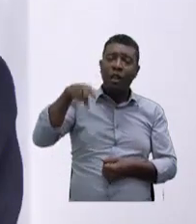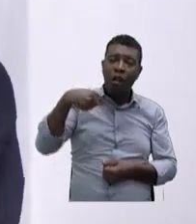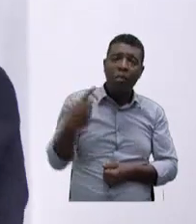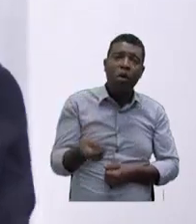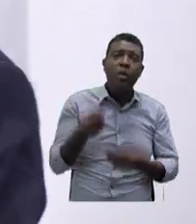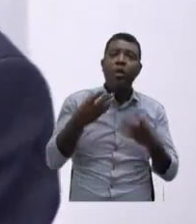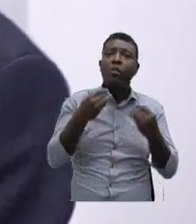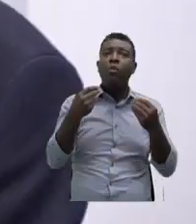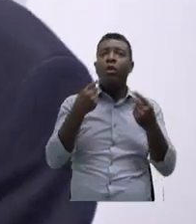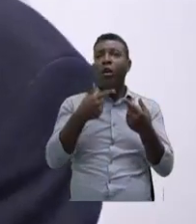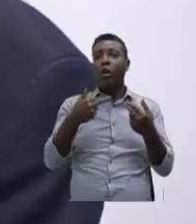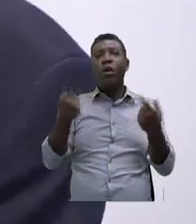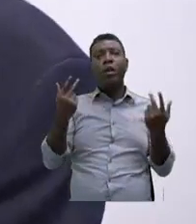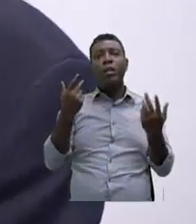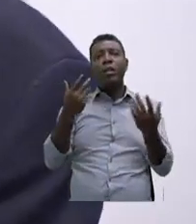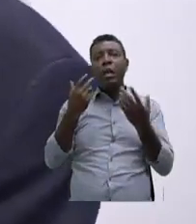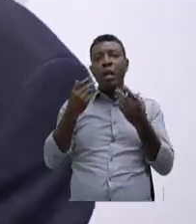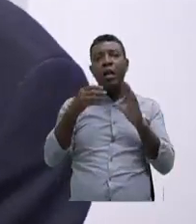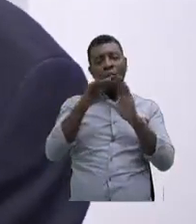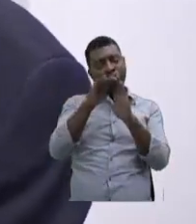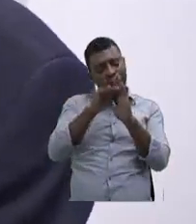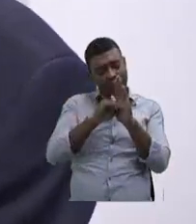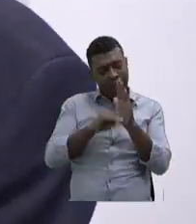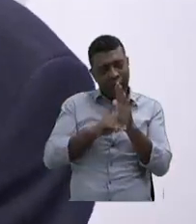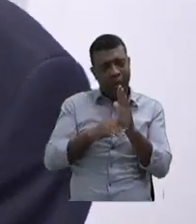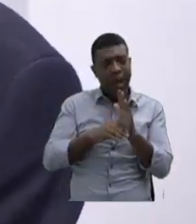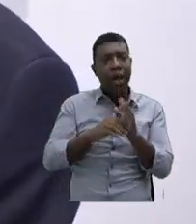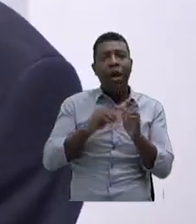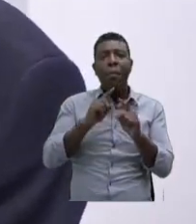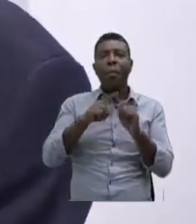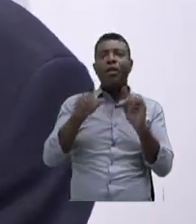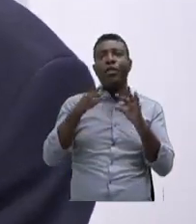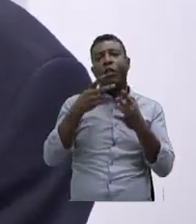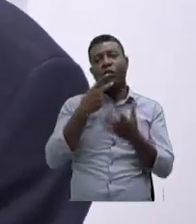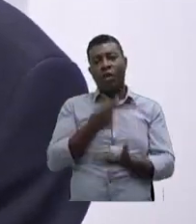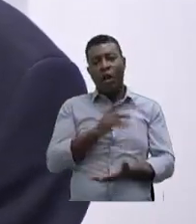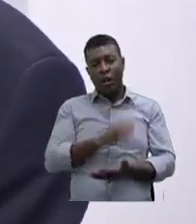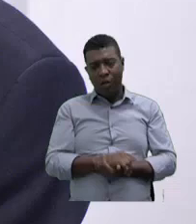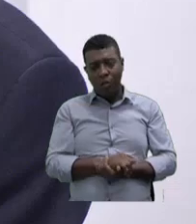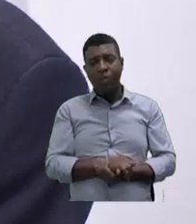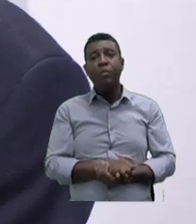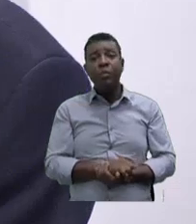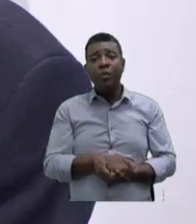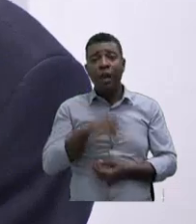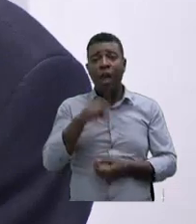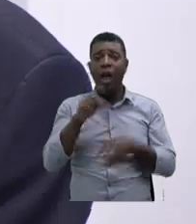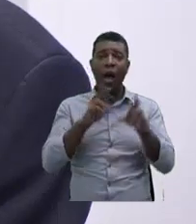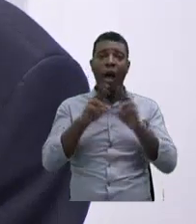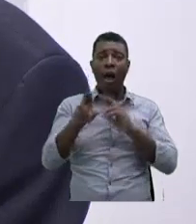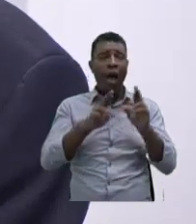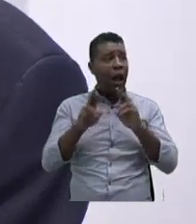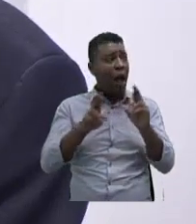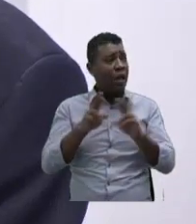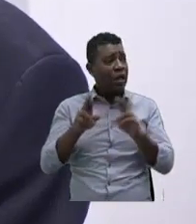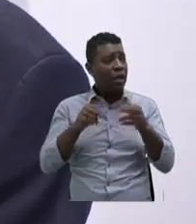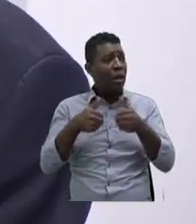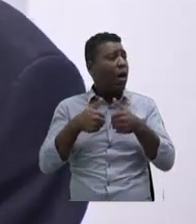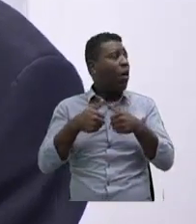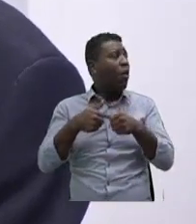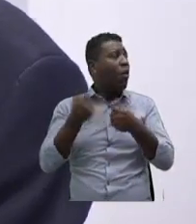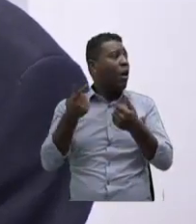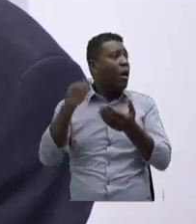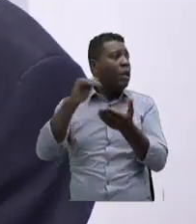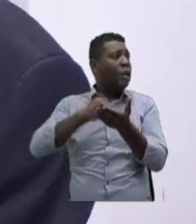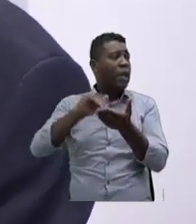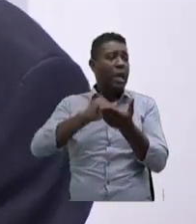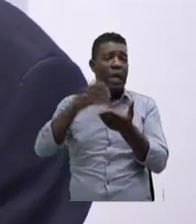para pautadas aqui acaba sendo contempladas. Essa relação, secretário, com relação